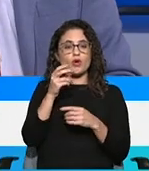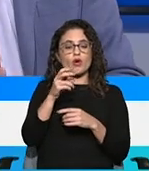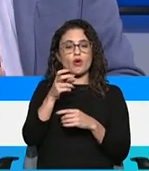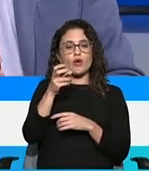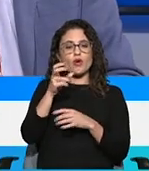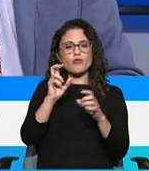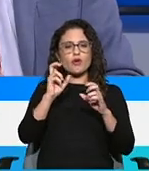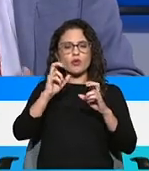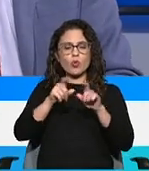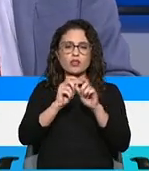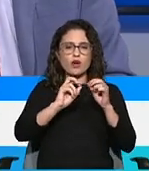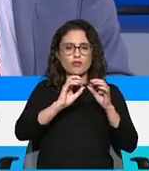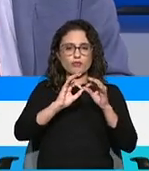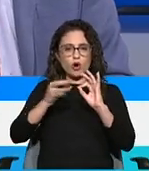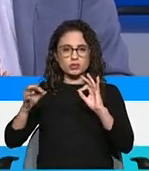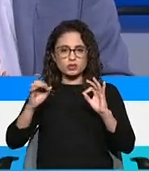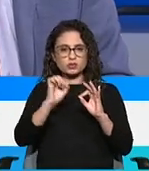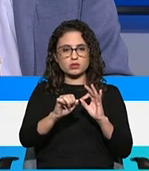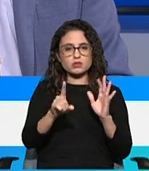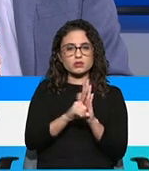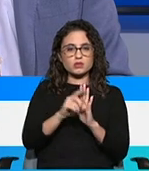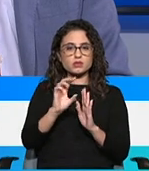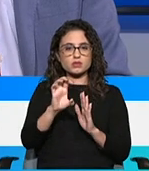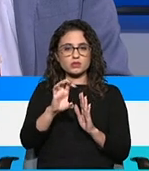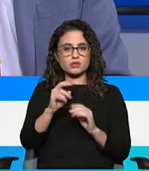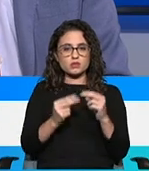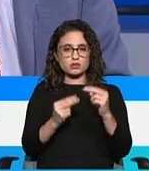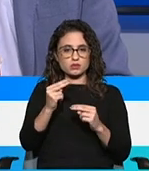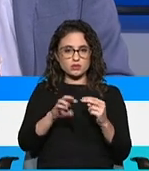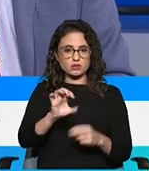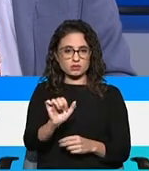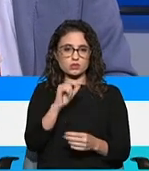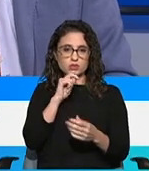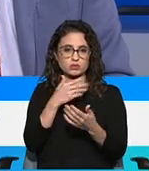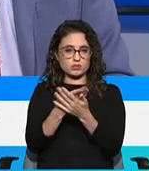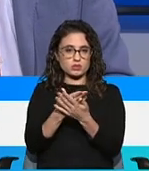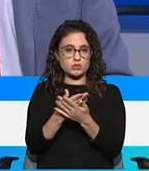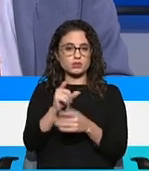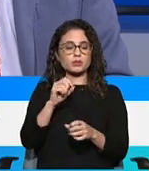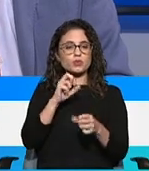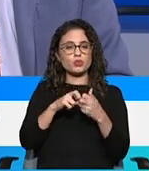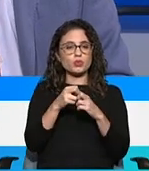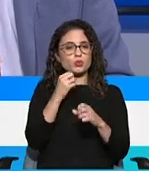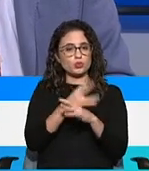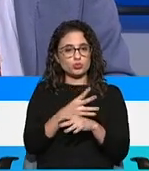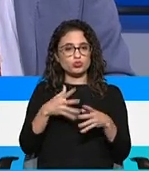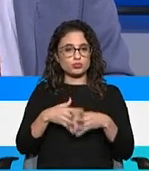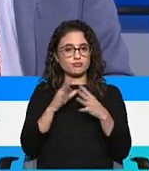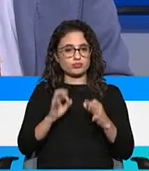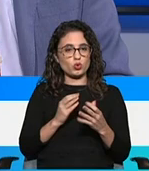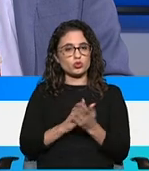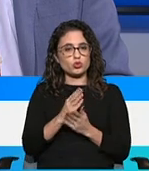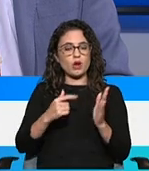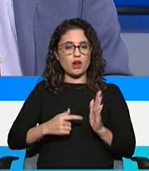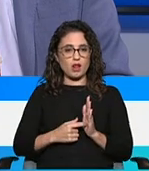regionais poderiam trazer poderiam trazer há outros problemas estruturais que continuam na dialética com o